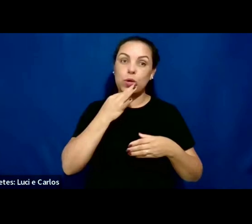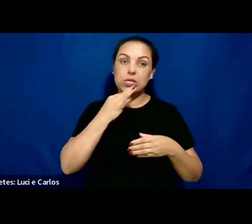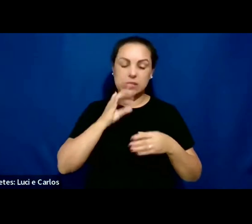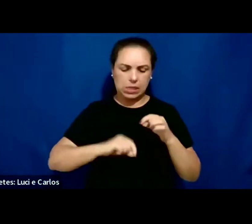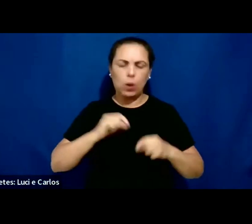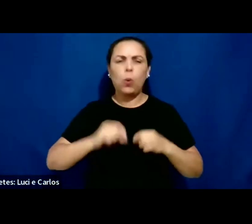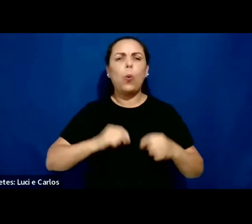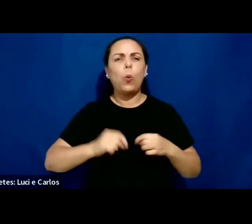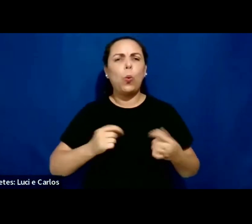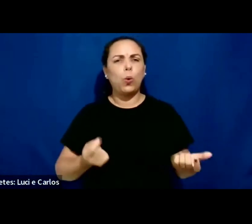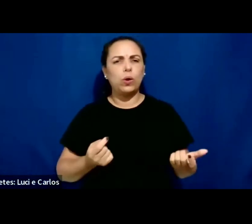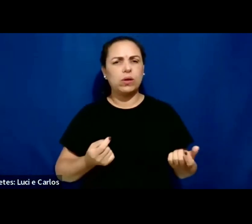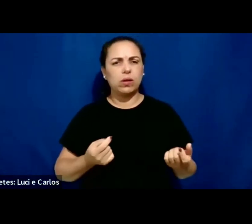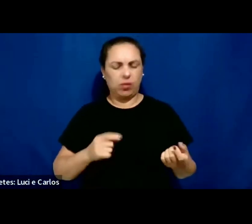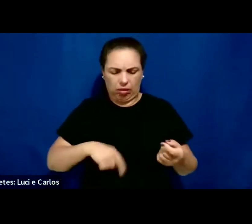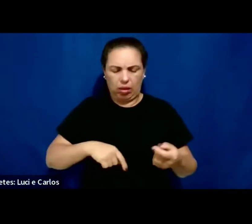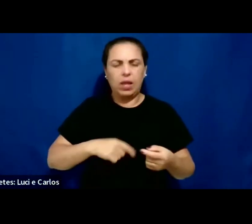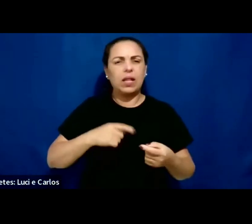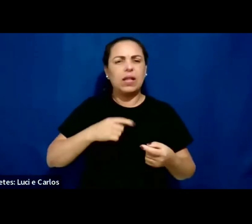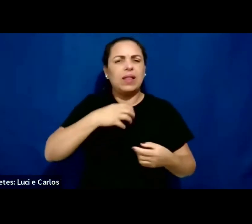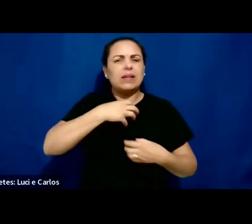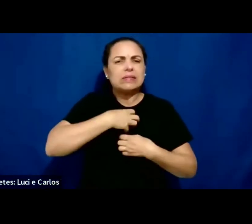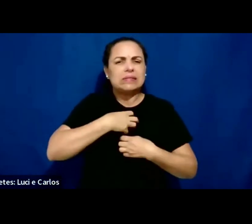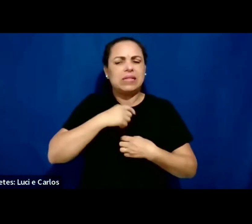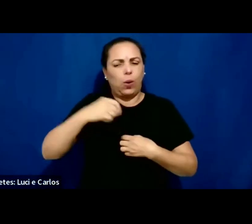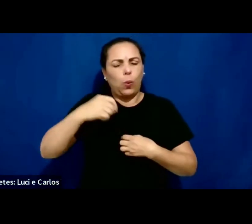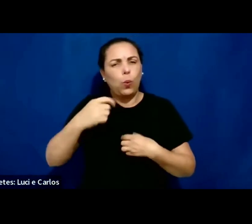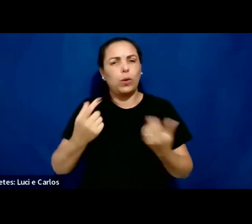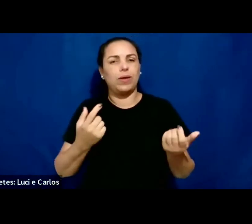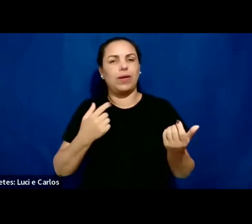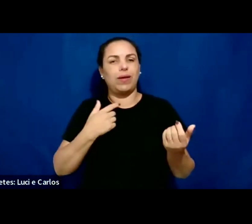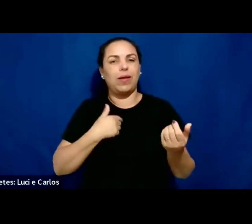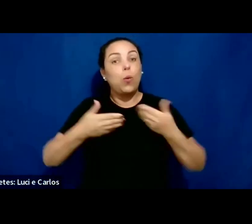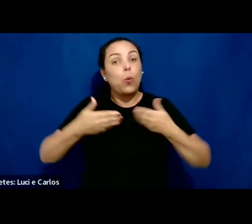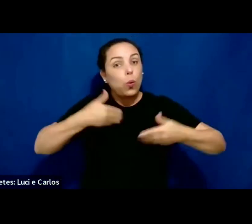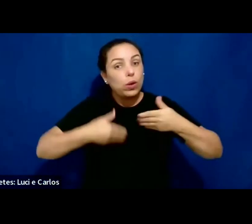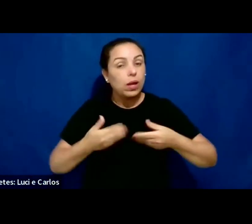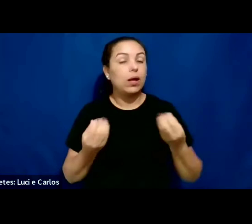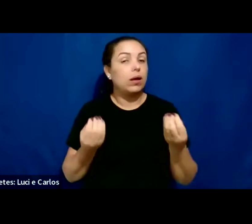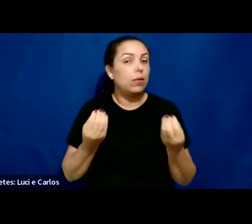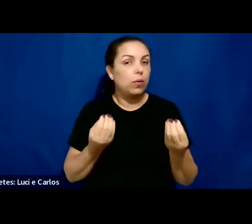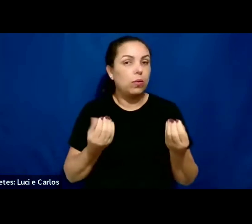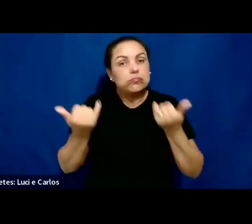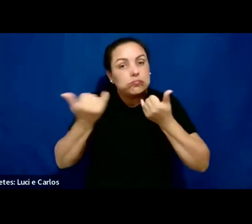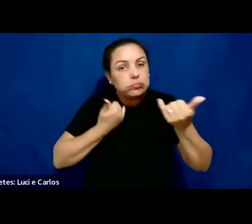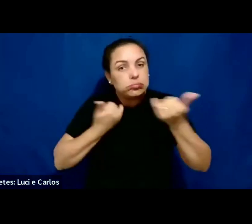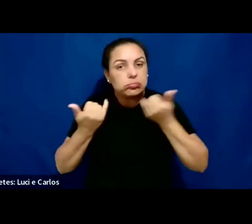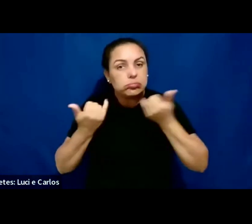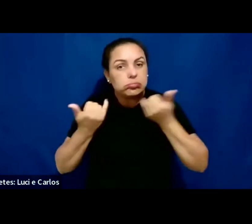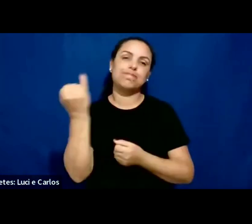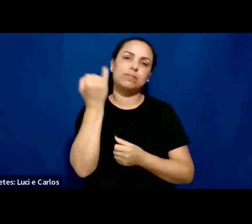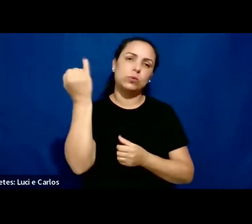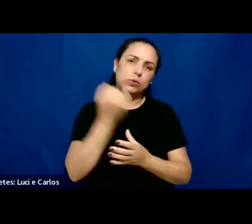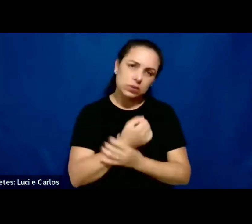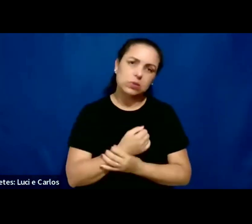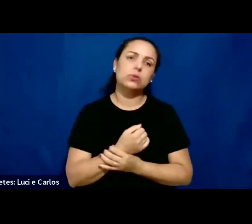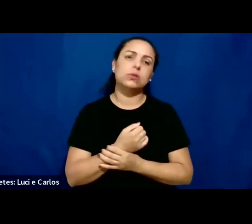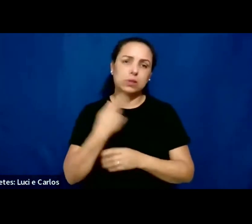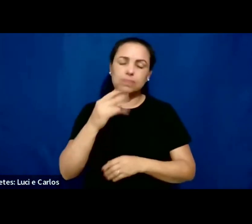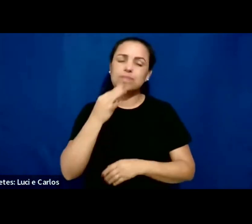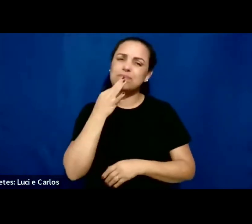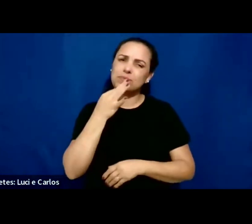dados alarmantes do mau uso e do desconhecimento da população do seu próprio